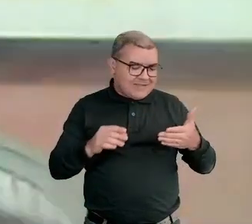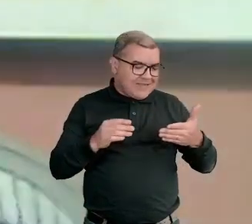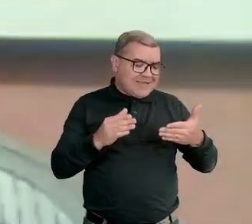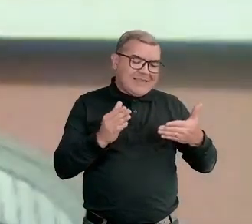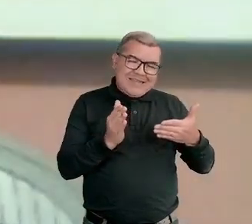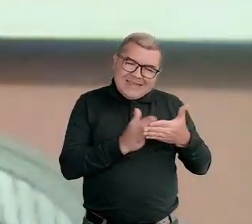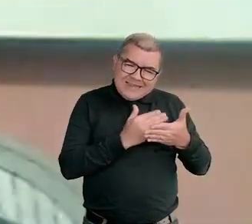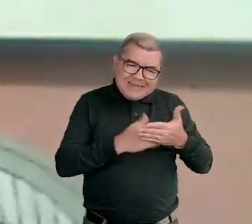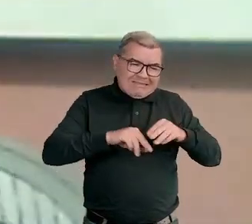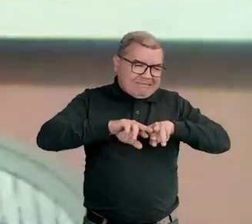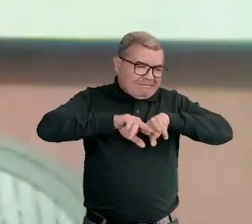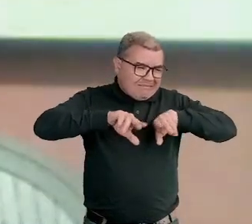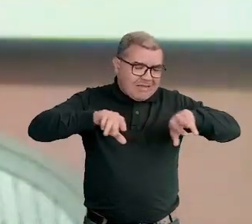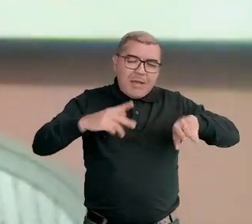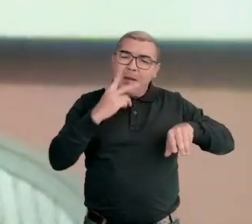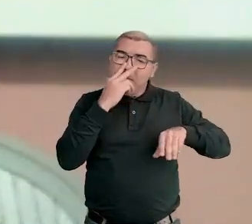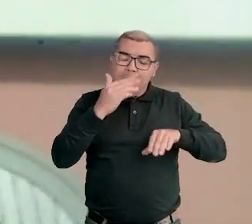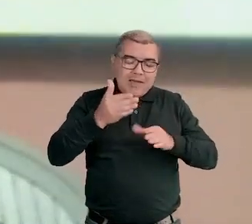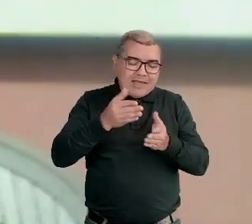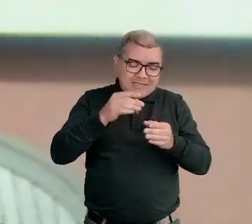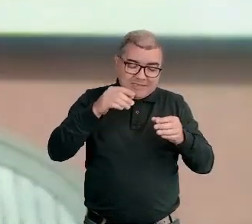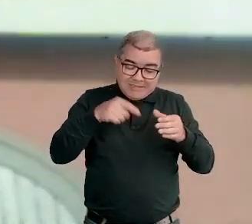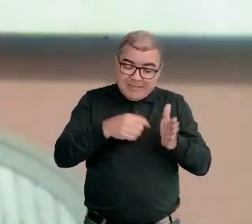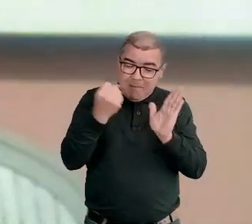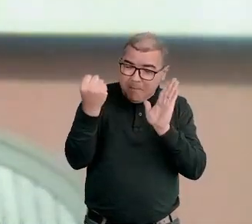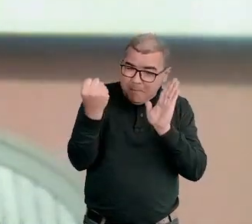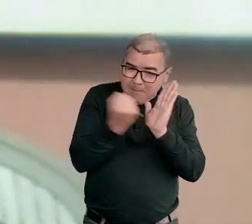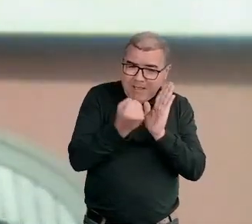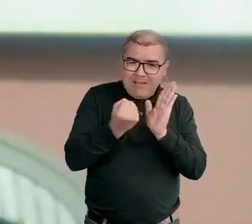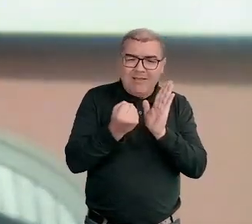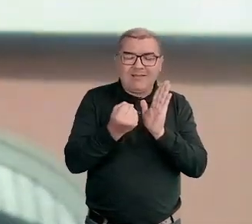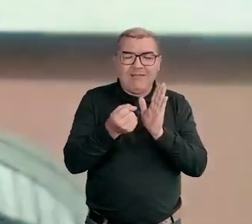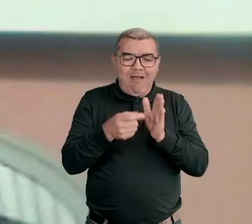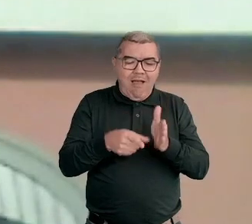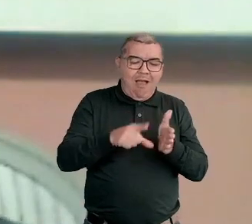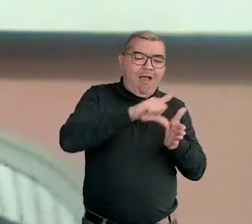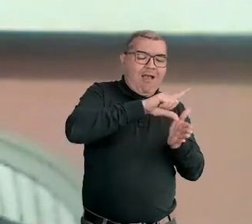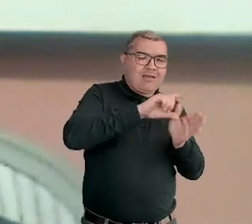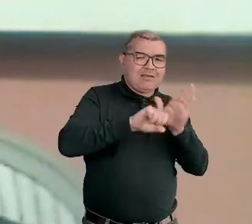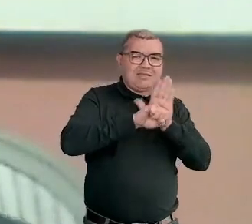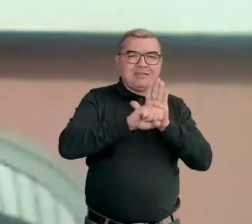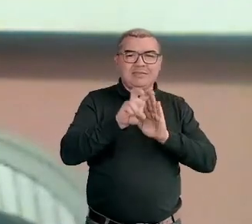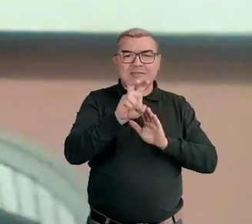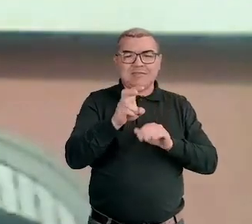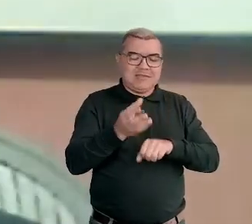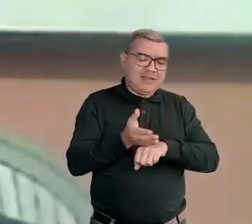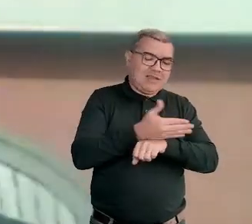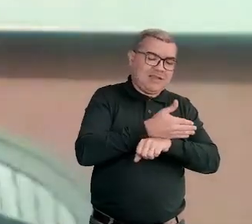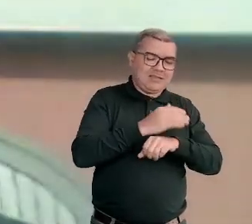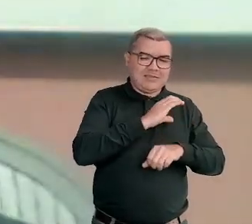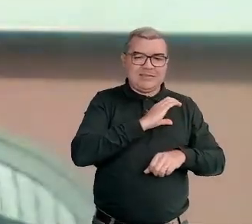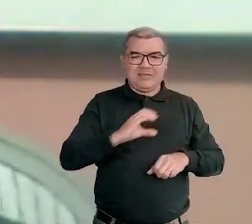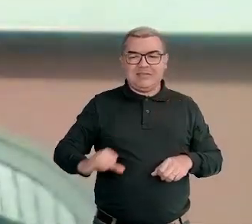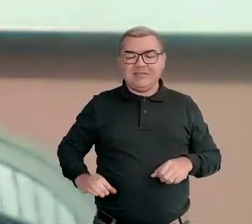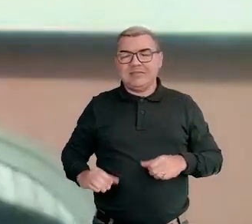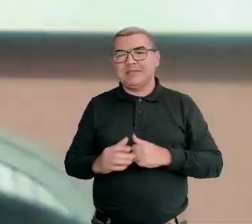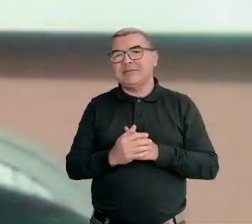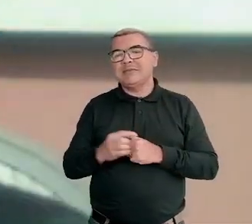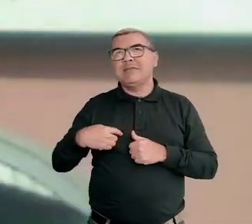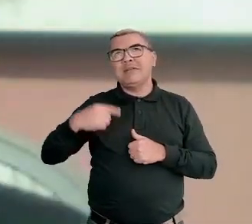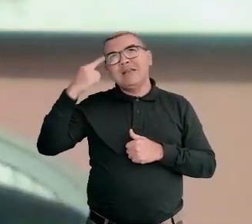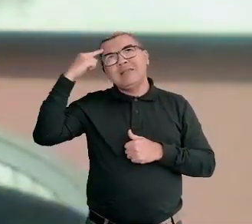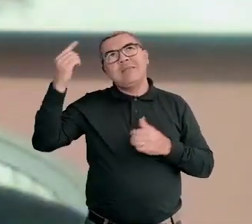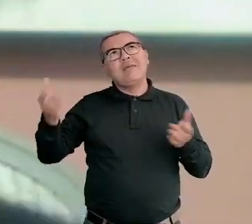um tempo demarcador do mundo, que é o século V e IV a.C., né? Mas eu não estou nem... Estou lembrando agora da